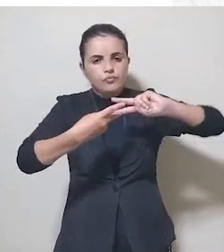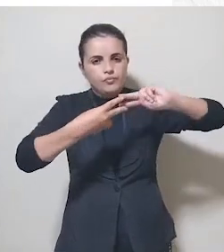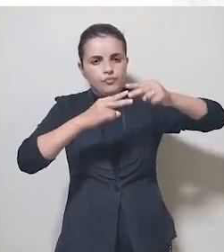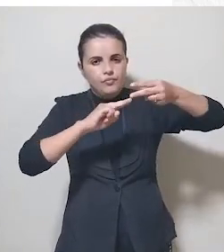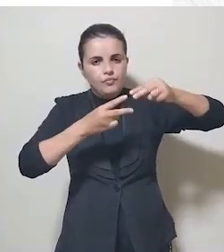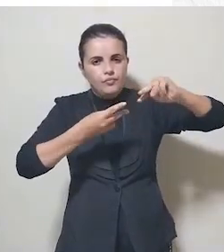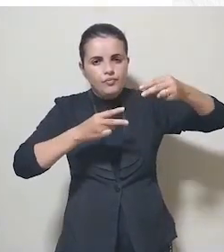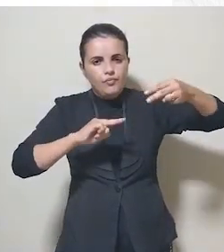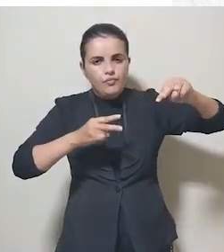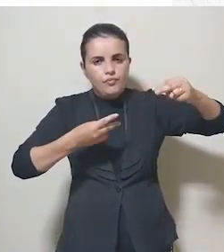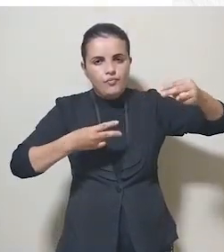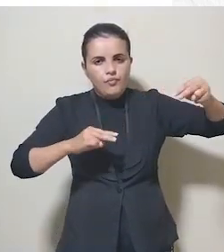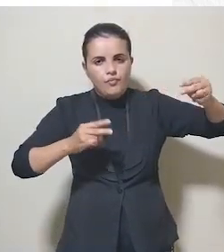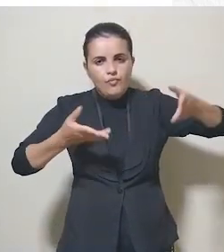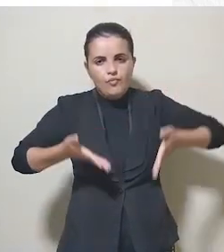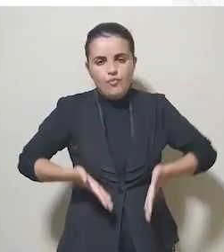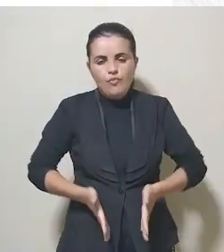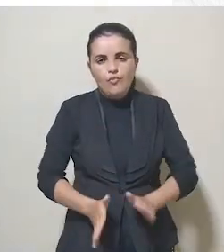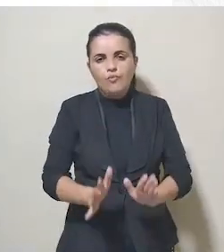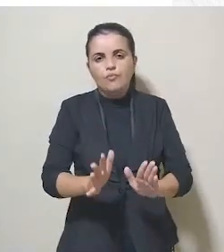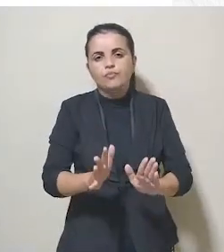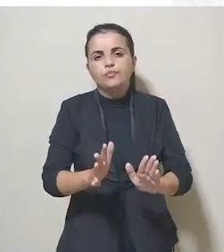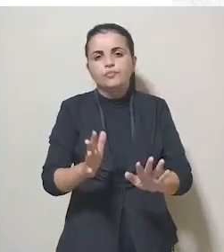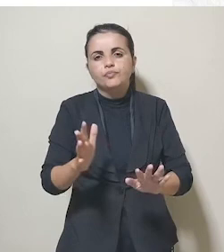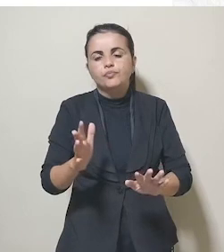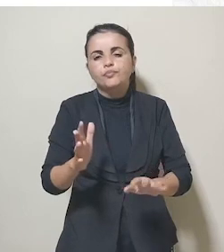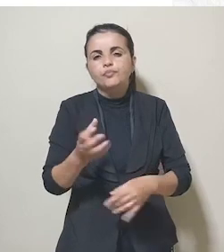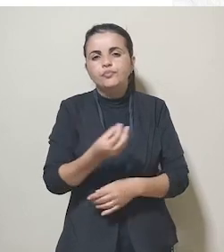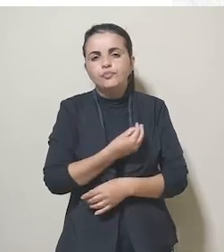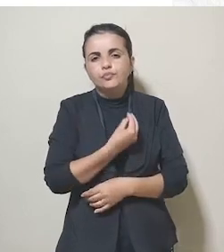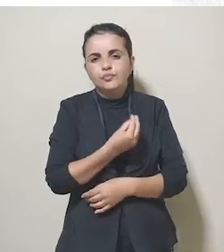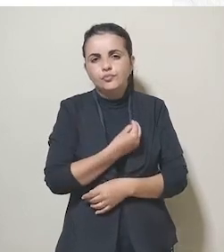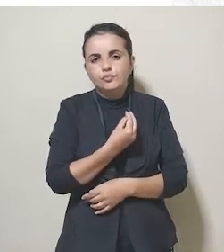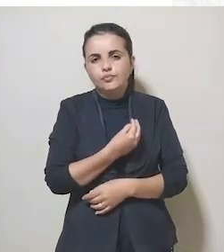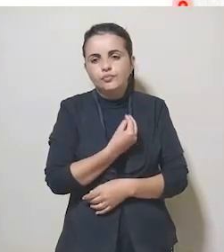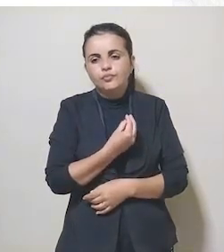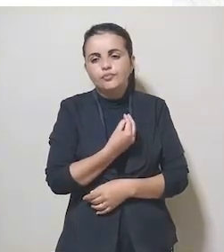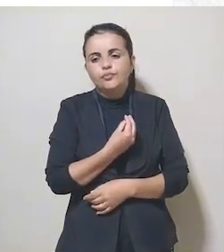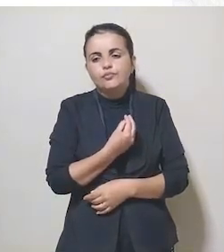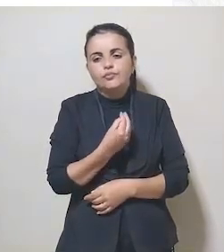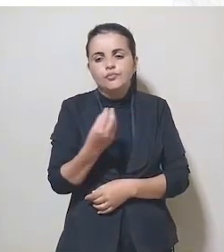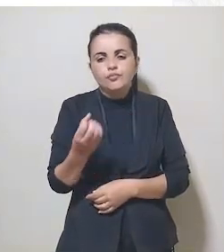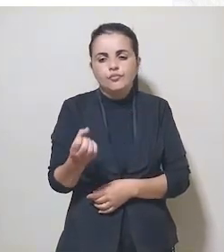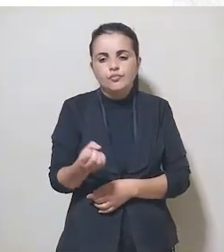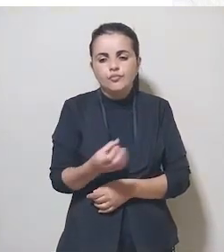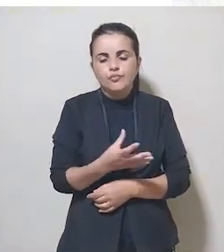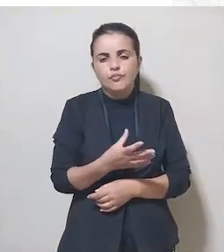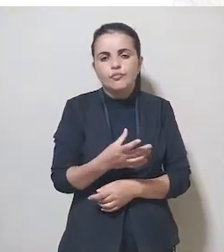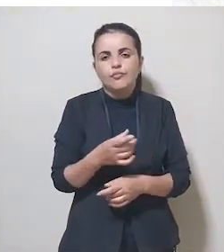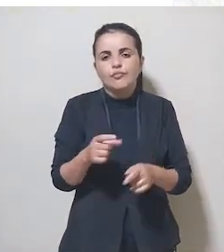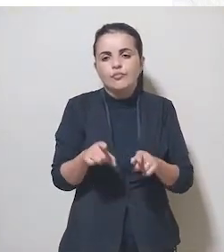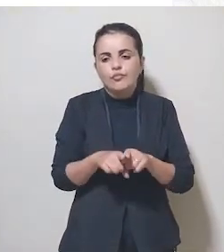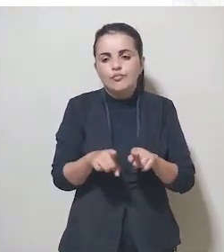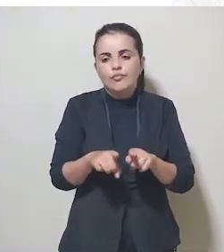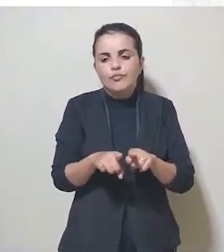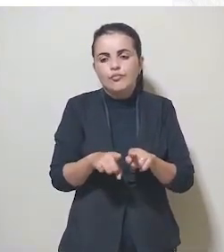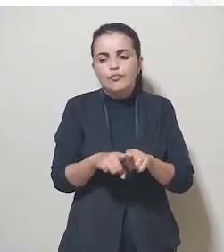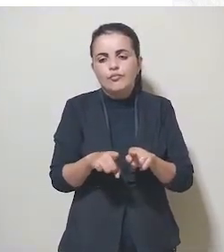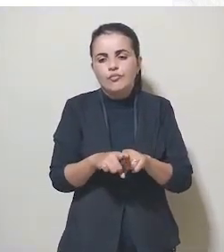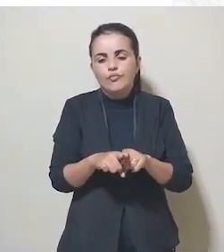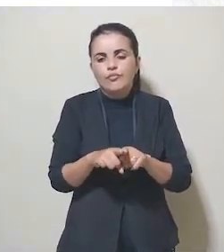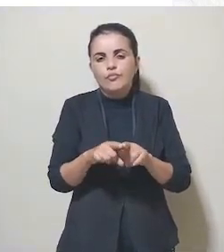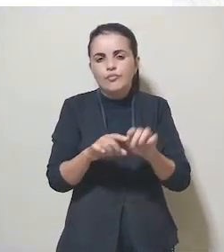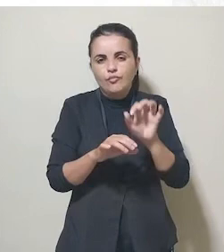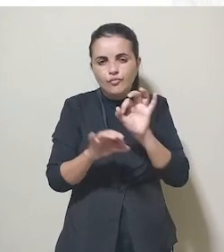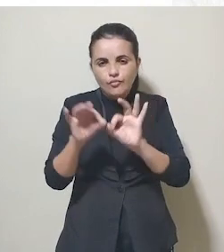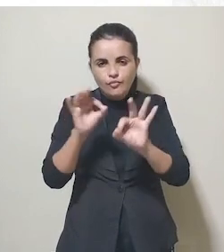dar origem, após a fecundação, a um novo indivíduo, certo? Então essa daqui, de forma bem simplificada, é